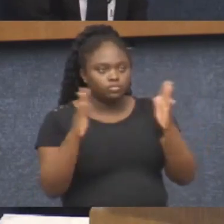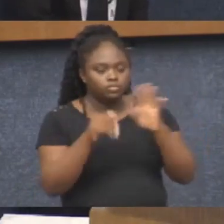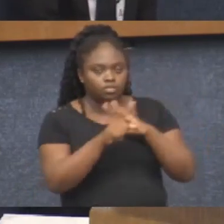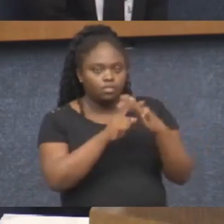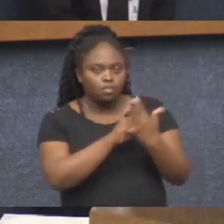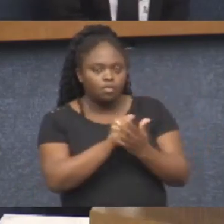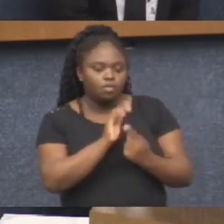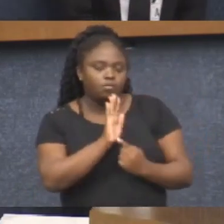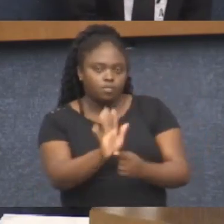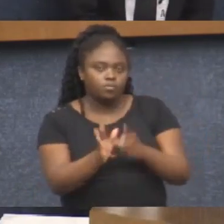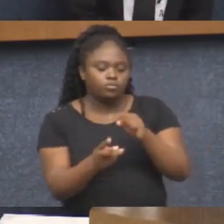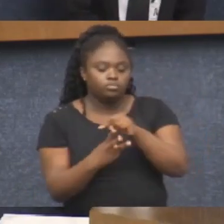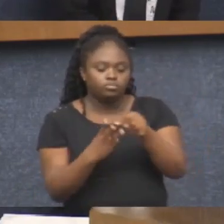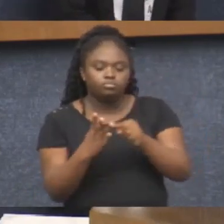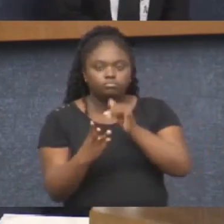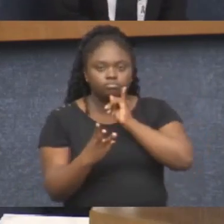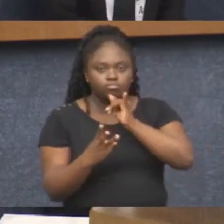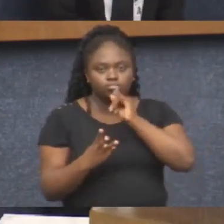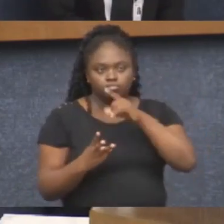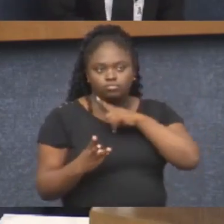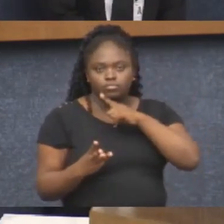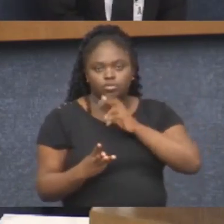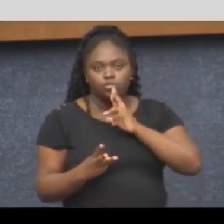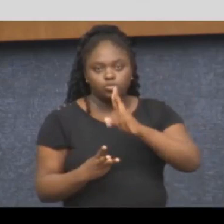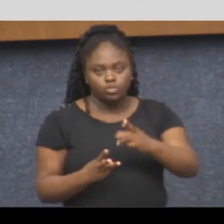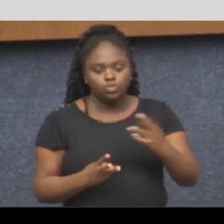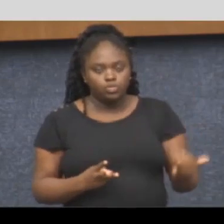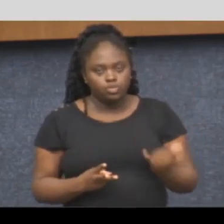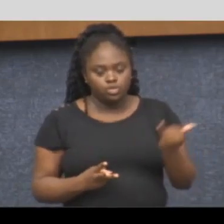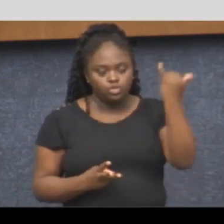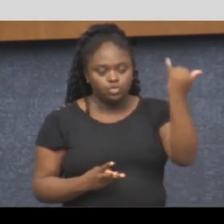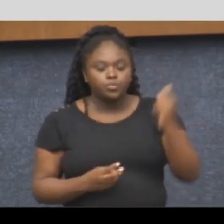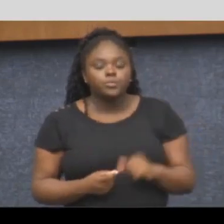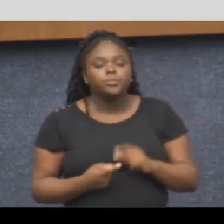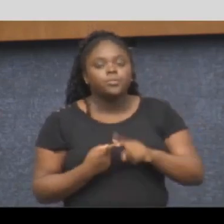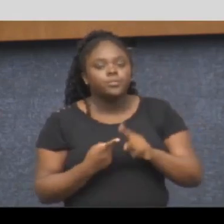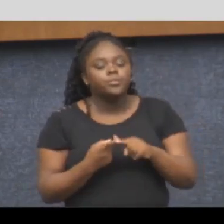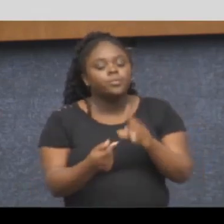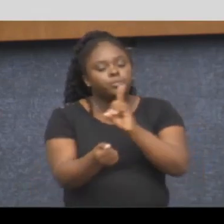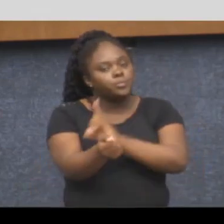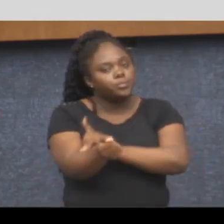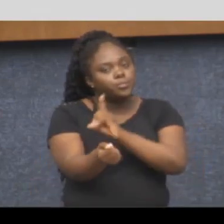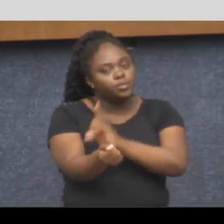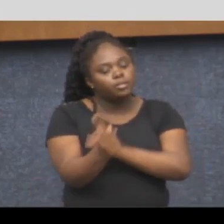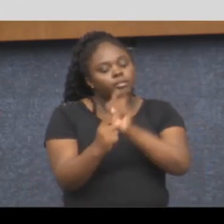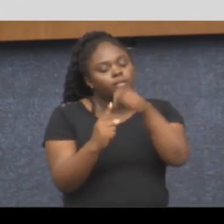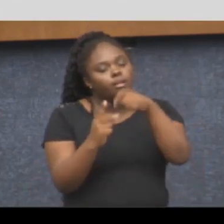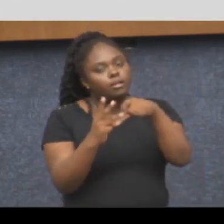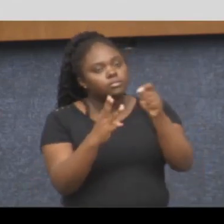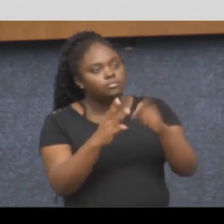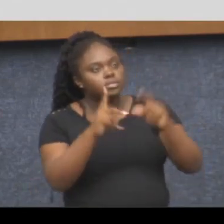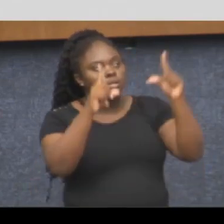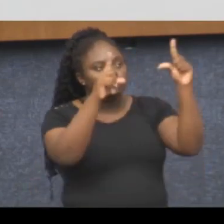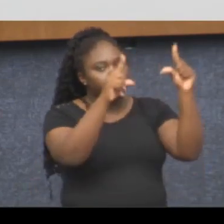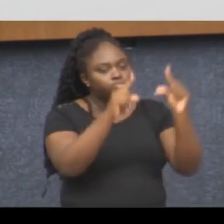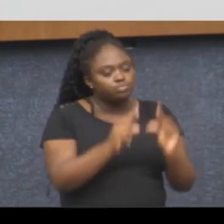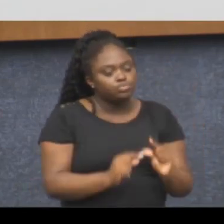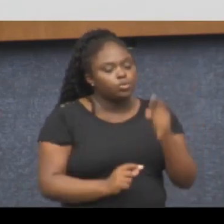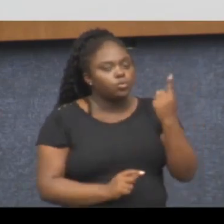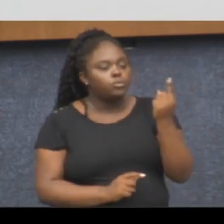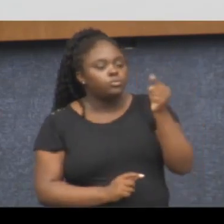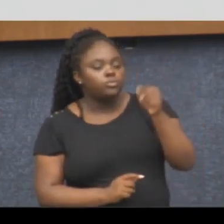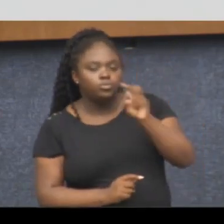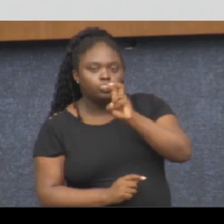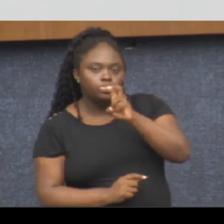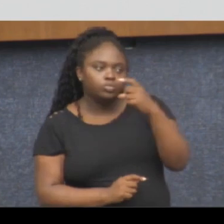Vou mostrar três exemplos aqui para vocês, onde a gente teve resultados significativos. Diabetes. Cada mês contínuo uma redução de